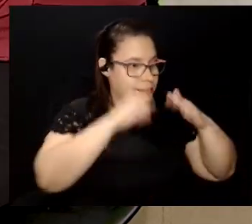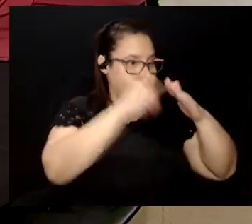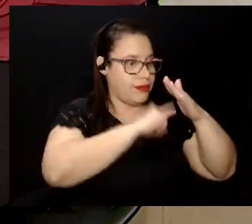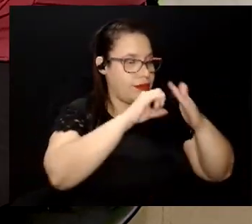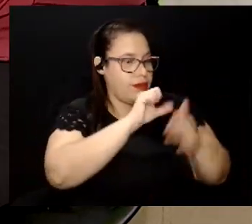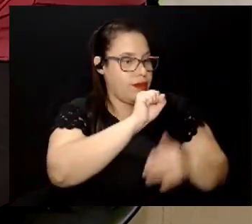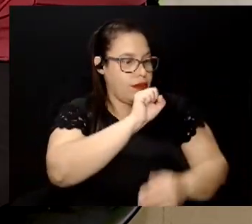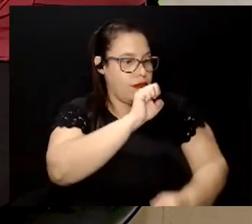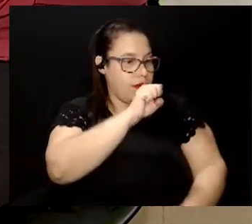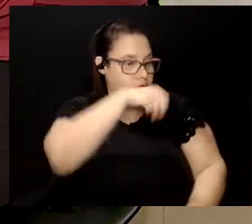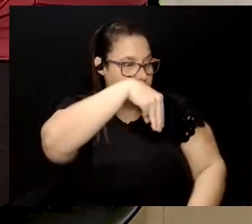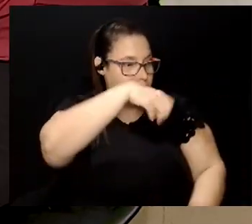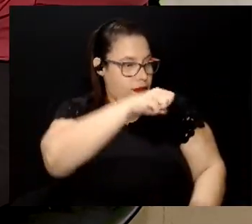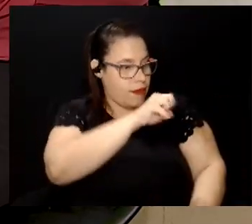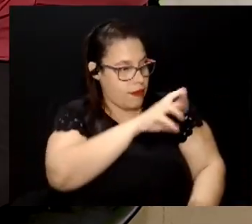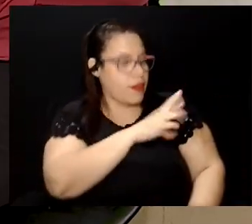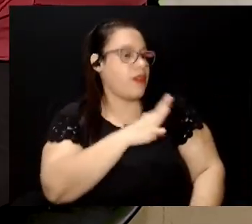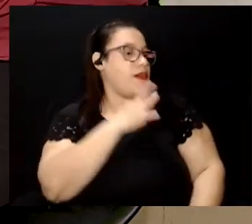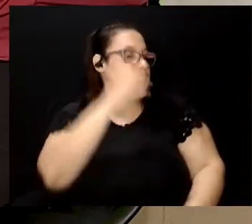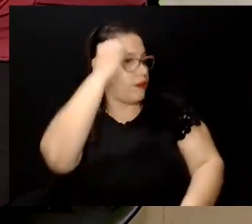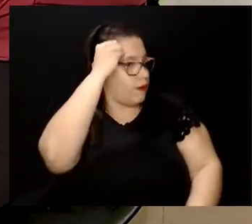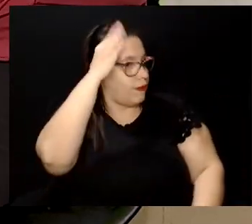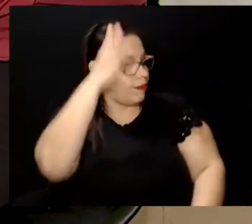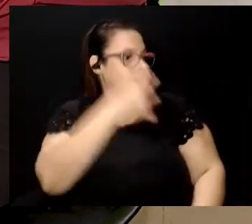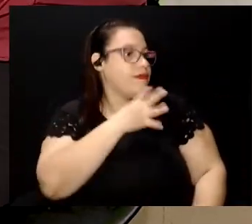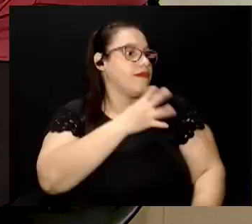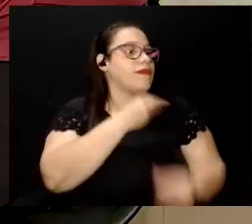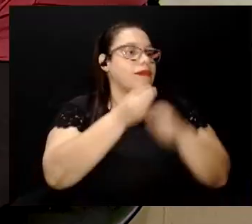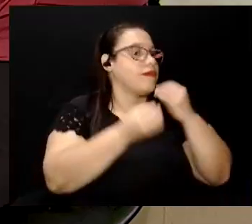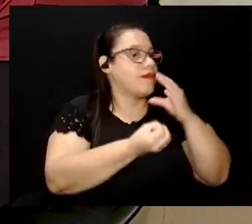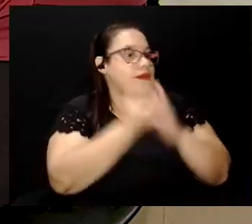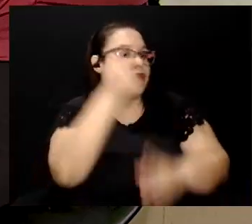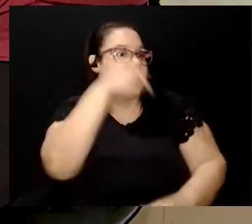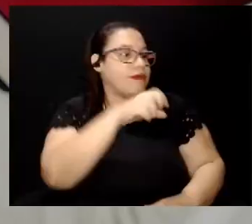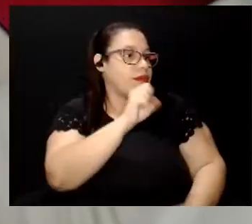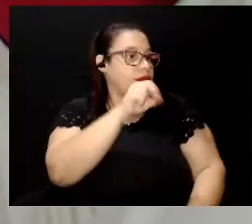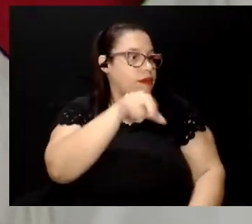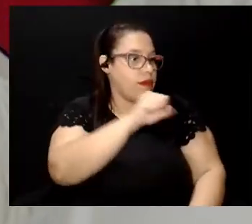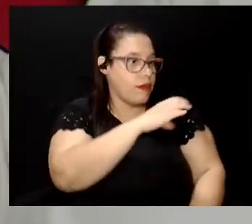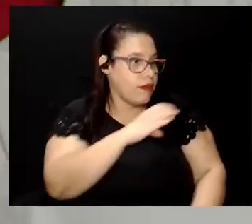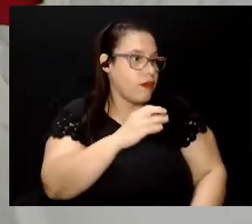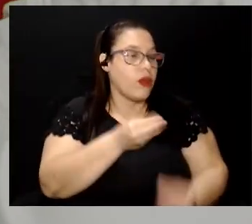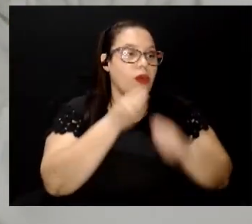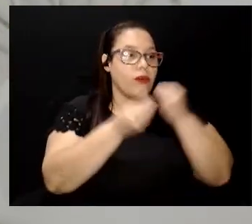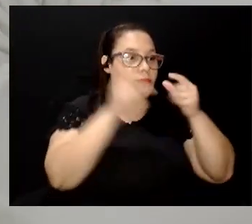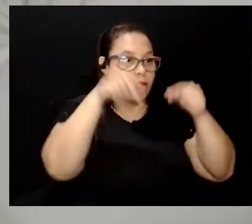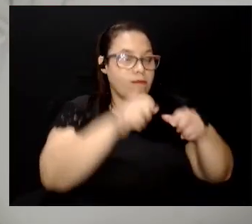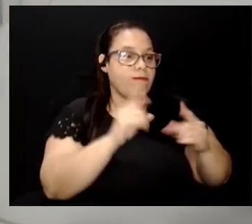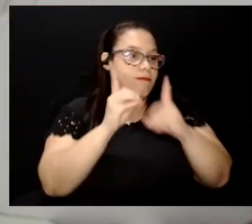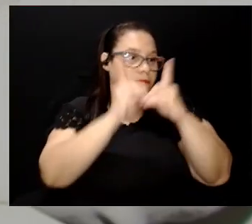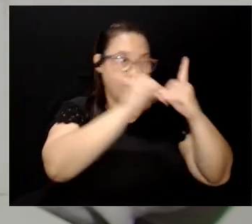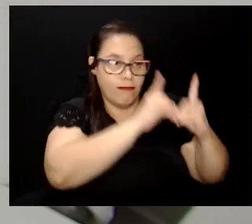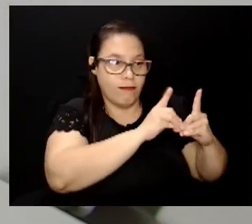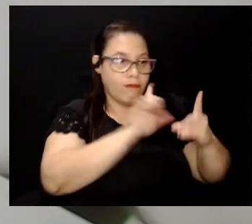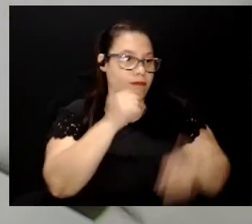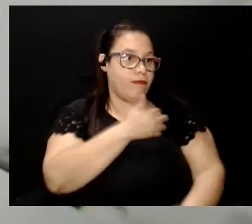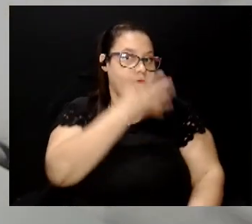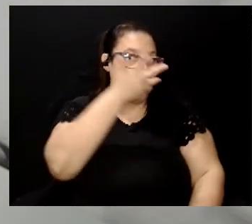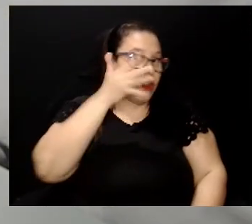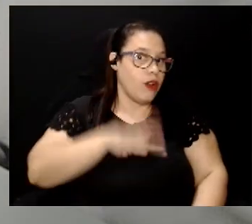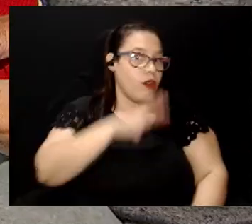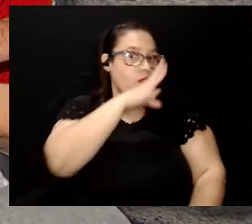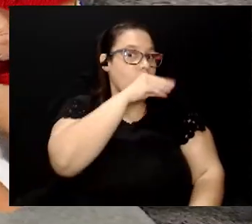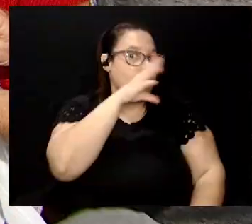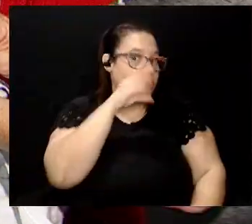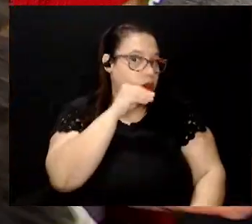conhecimento de como funciona uma OSC, como funciona esse atendimento às nossas crianças, adolescentes, mães,